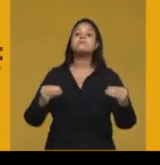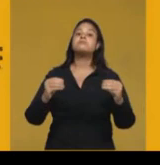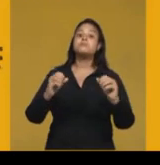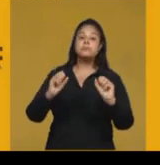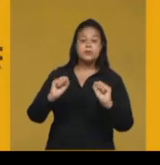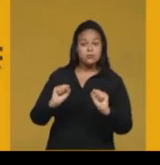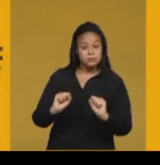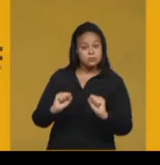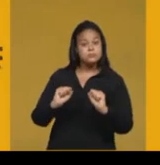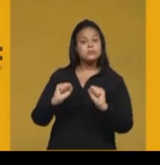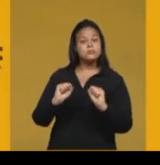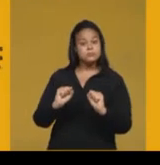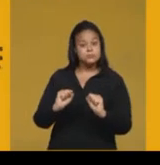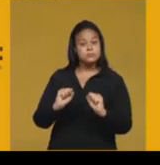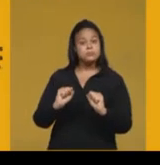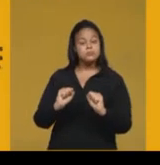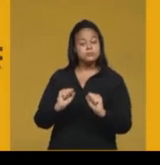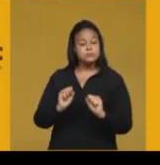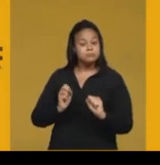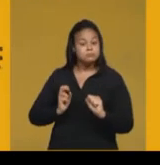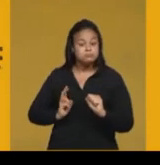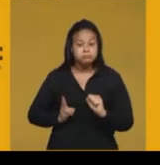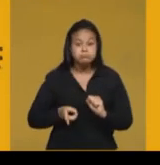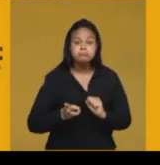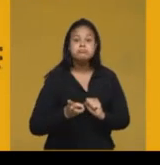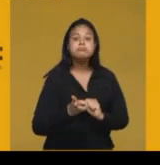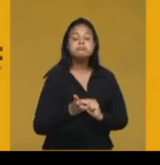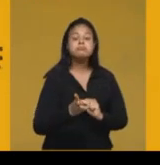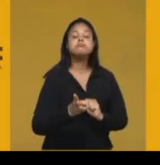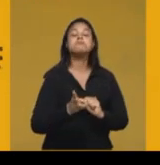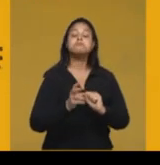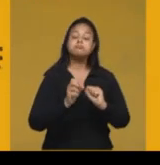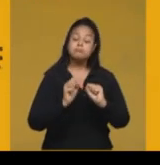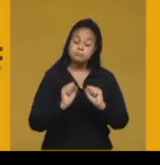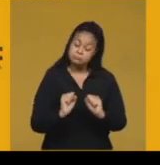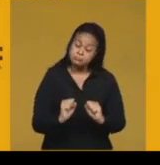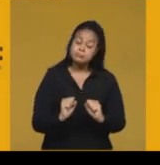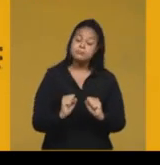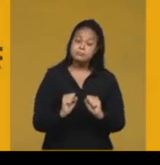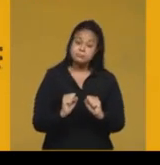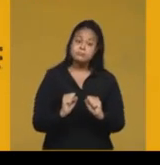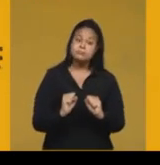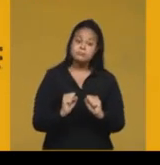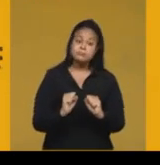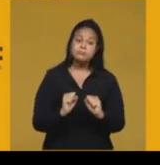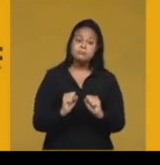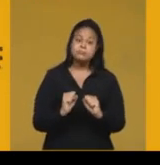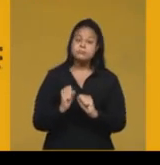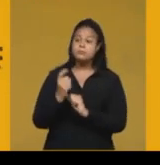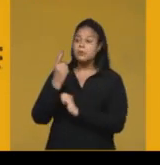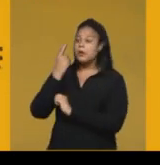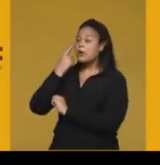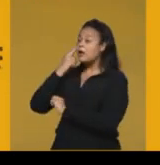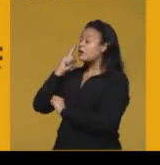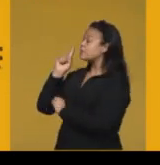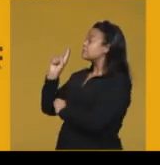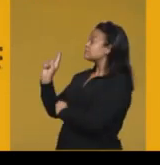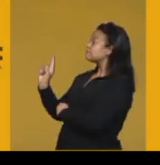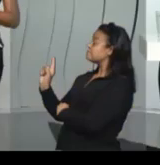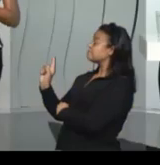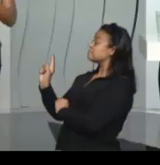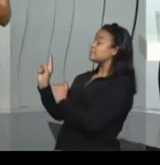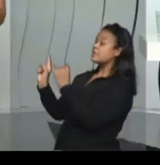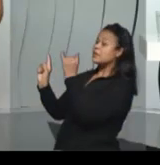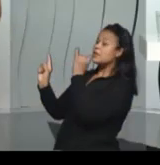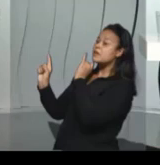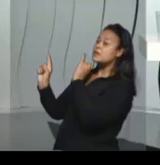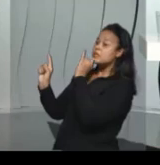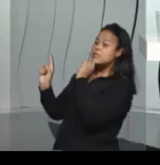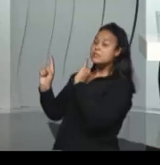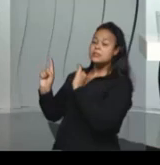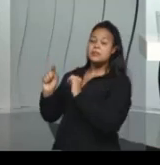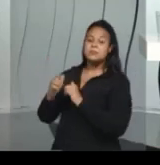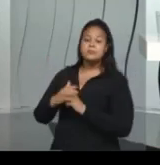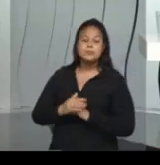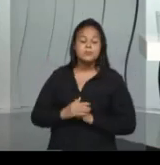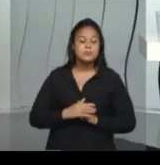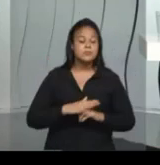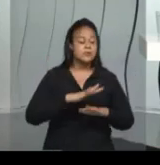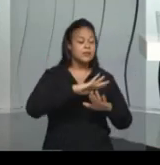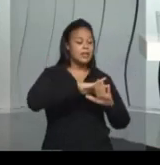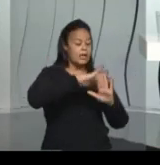eles podem permanecer, sim. Olha, por exemplo, a